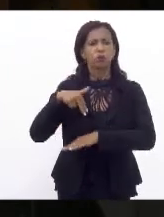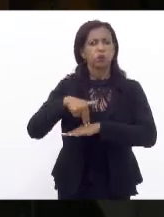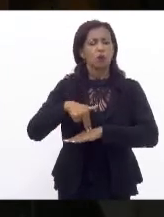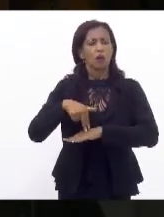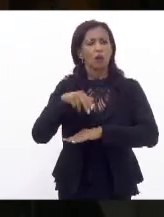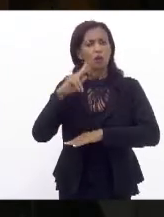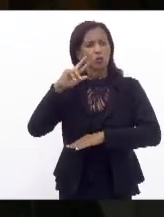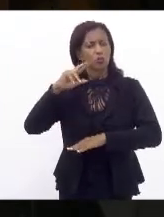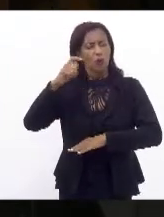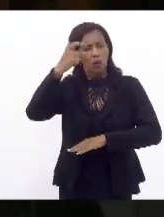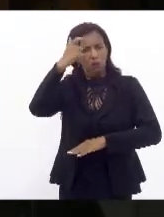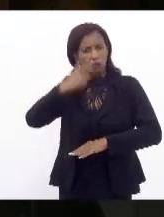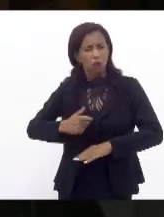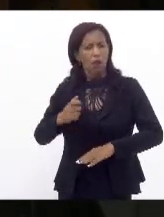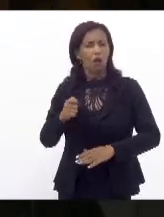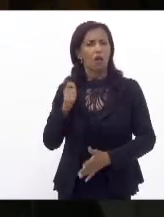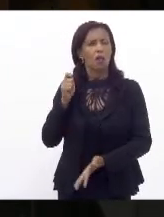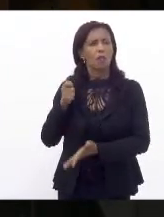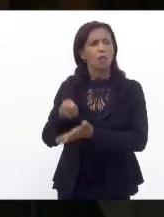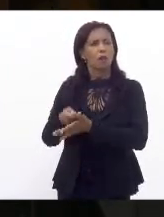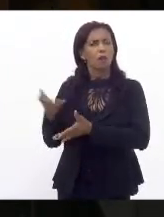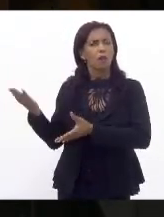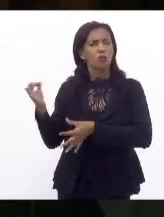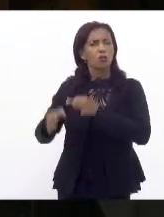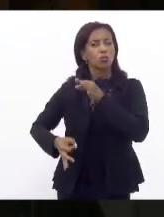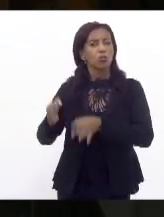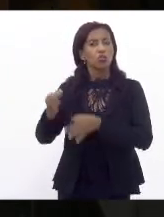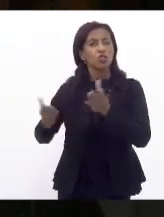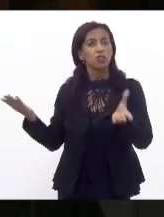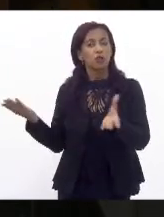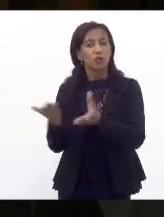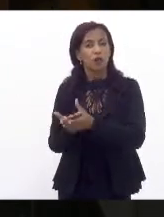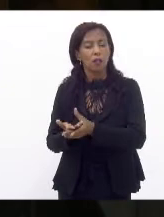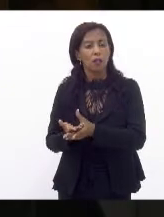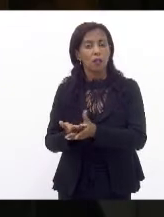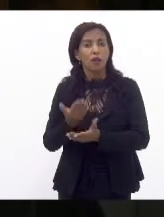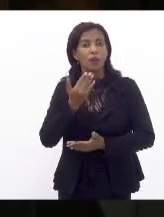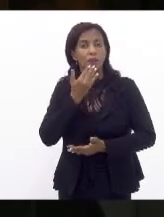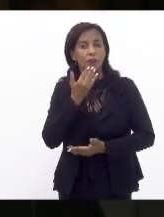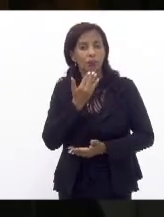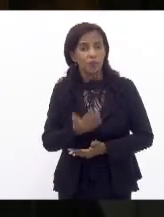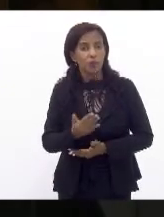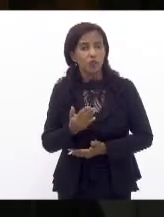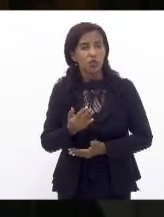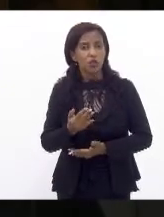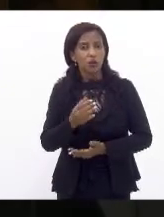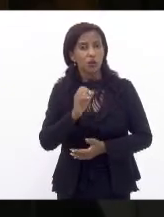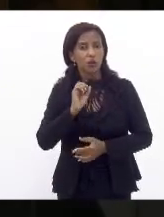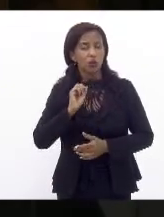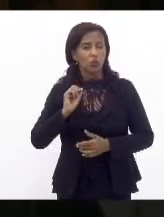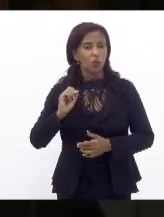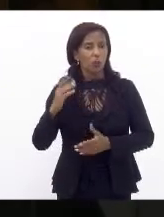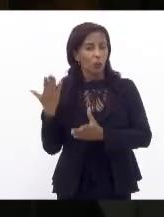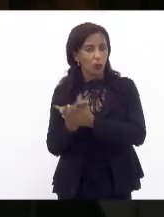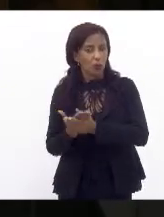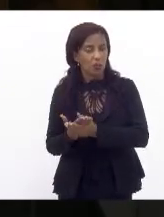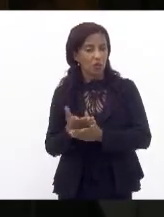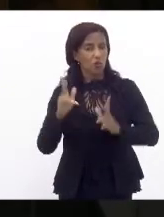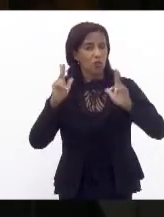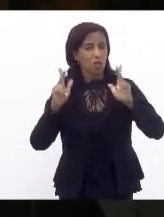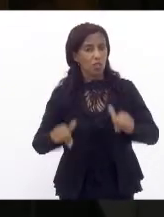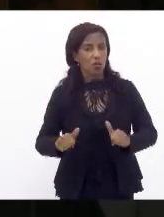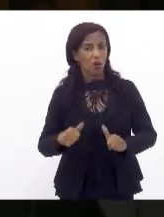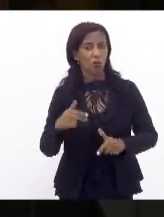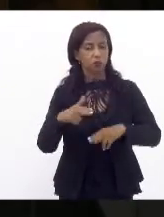honra, buscar sua reparação na justiça, denunciando pelos meios legais o seu agressor. E fez isso por